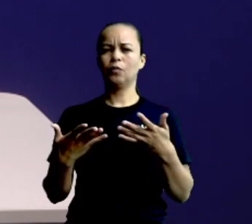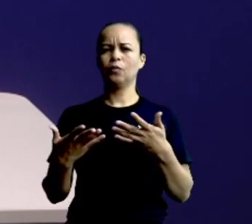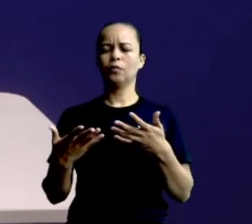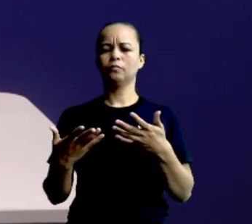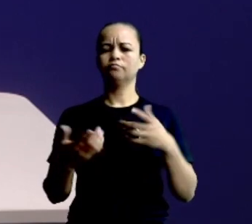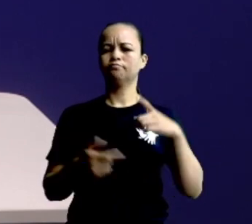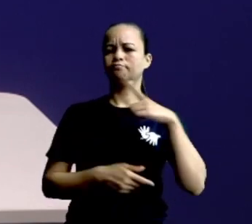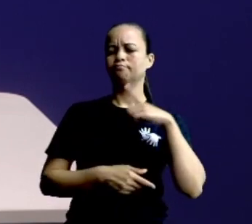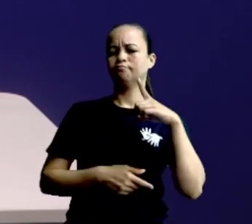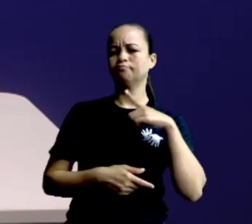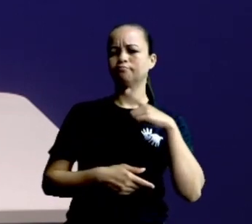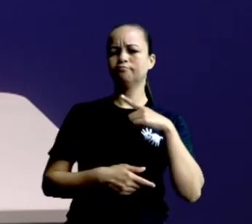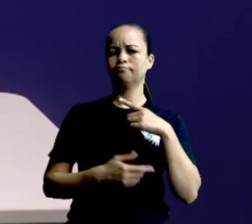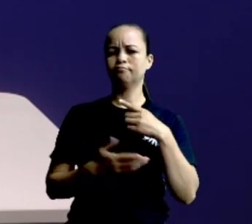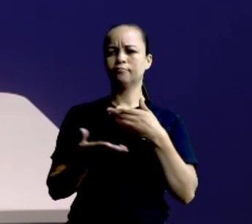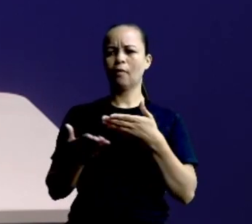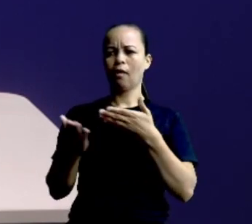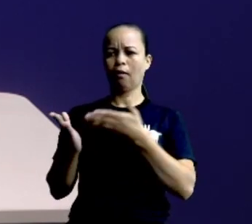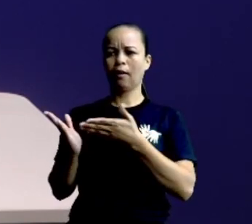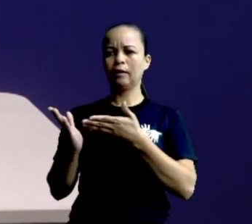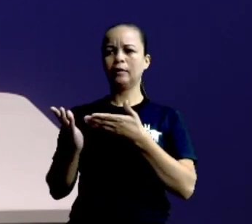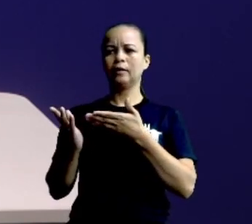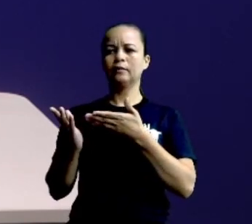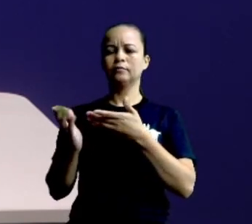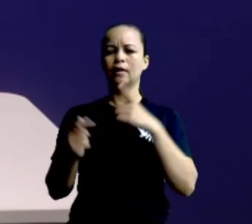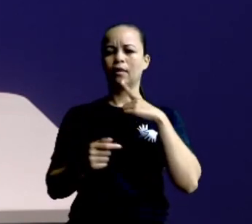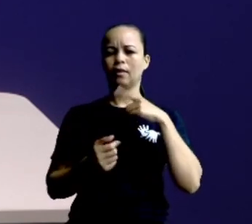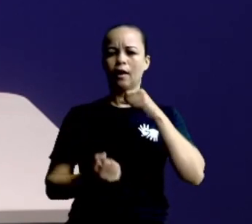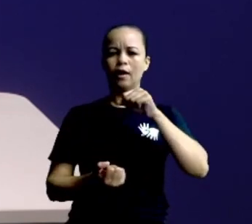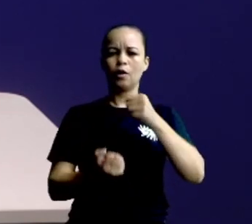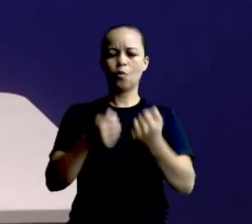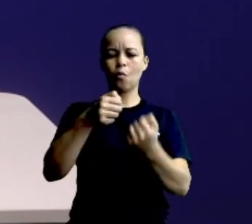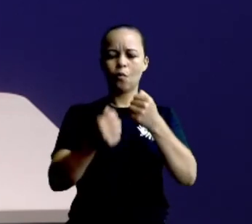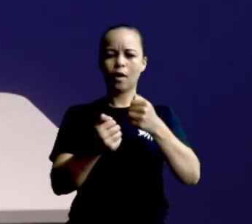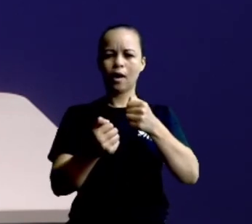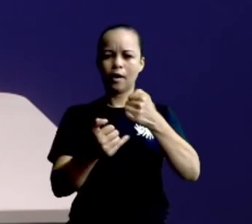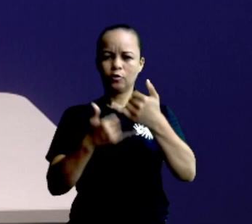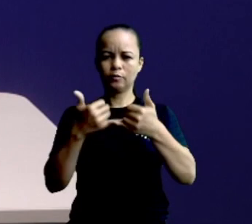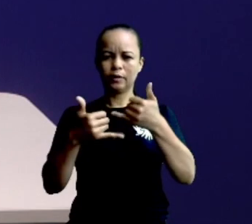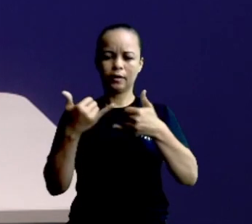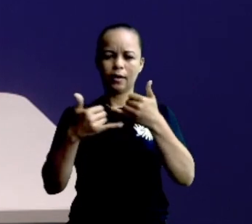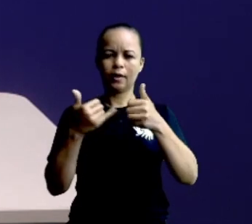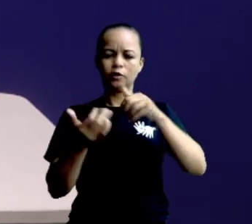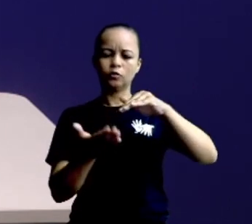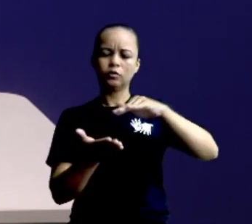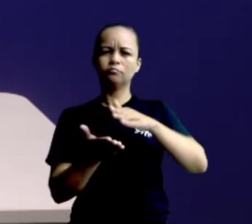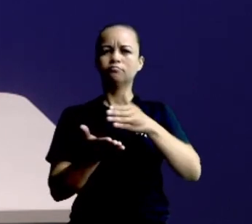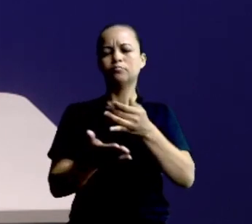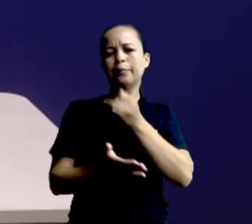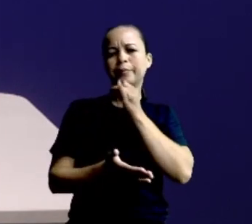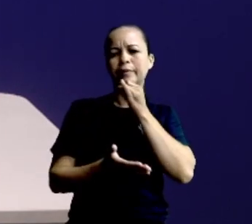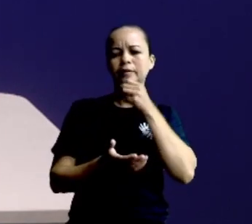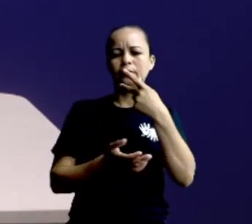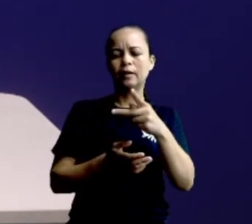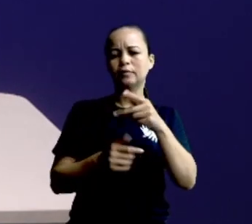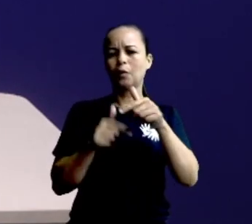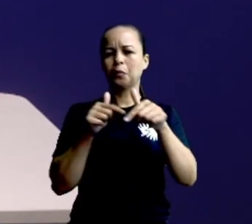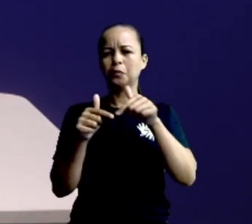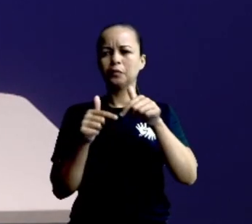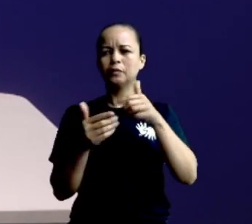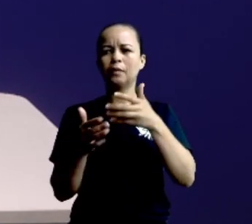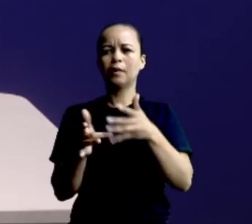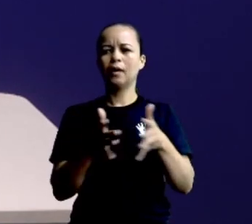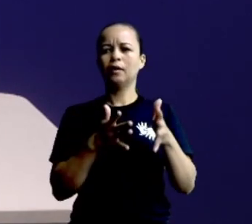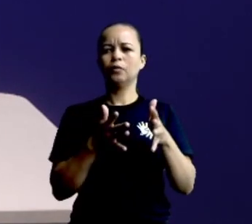tem aqui, tem um carrinho aqui, tá? Vamos supor que esse carro, para eu realizar um trabalho,